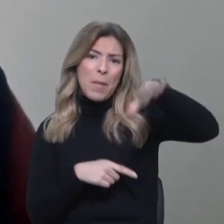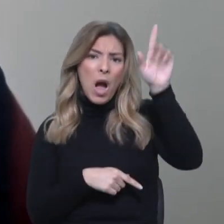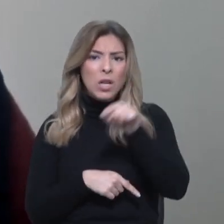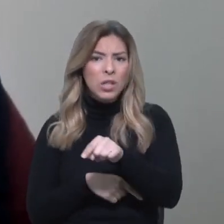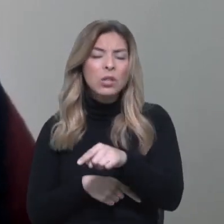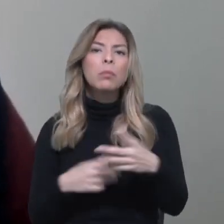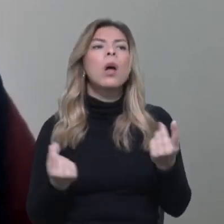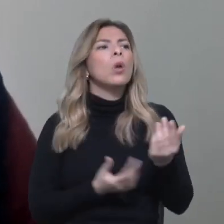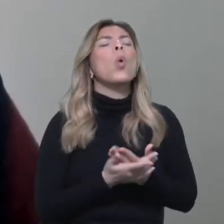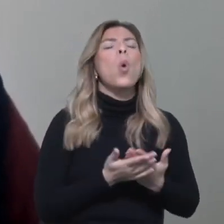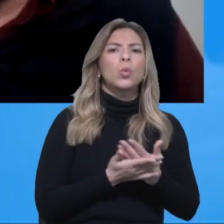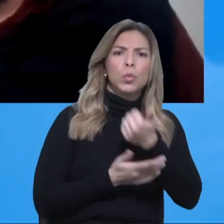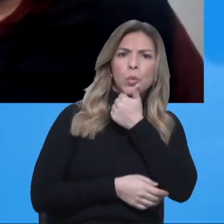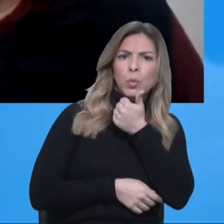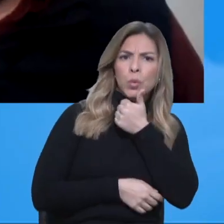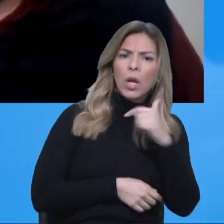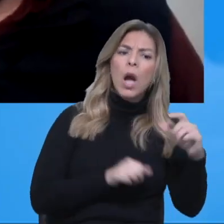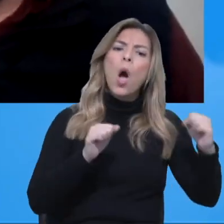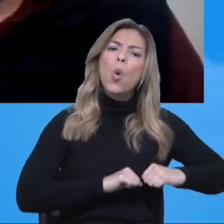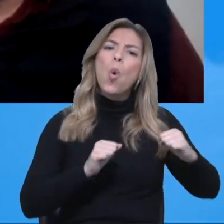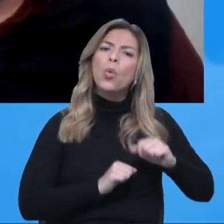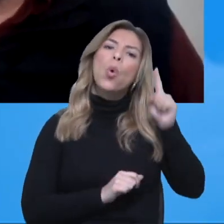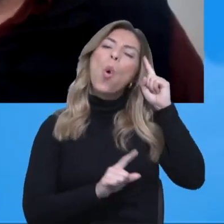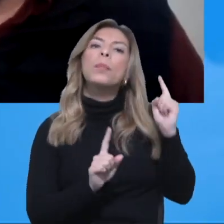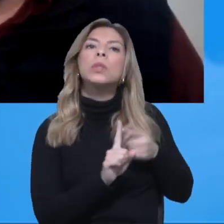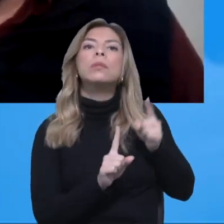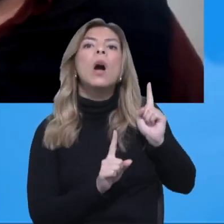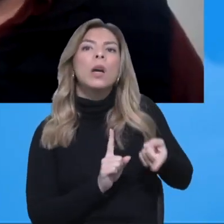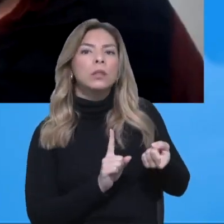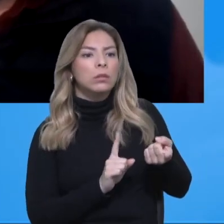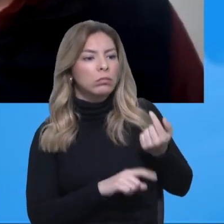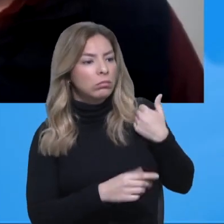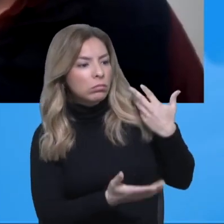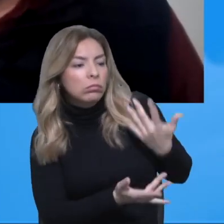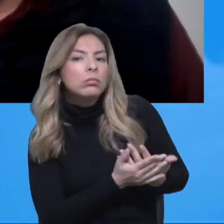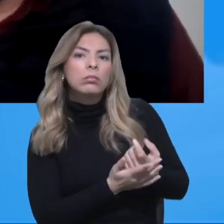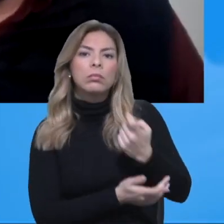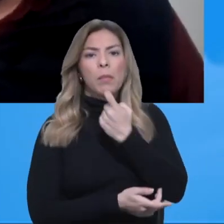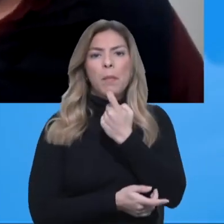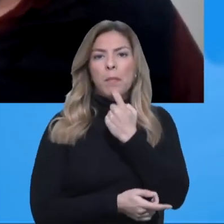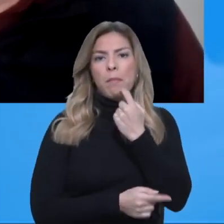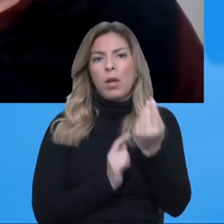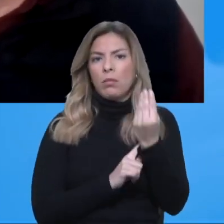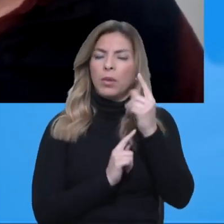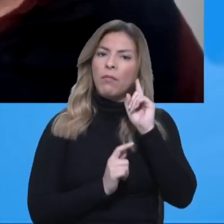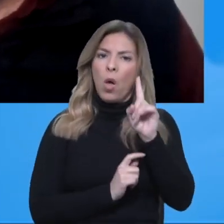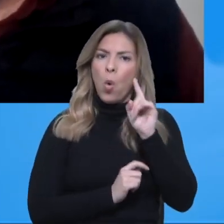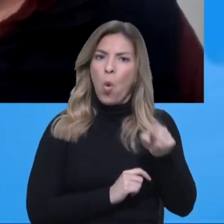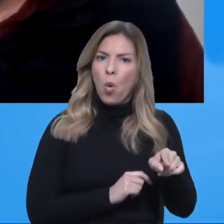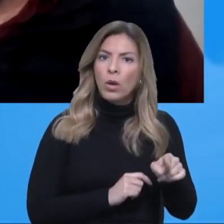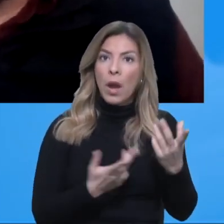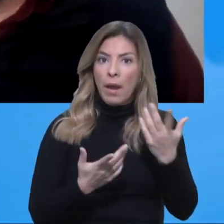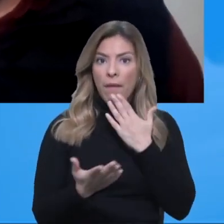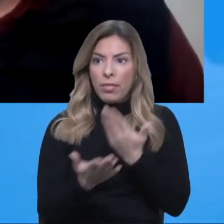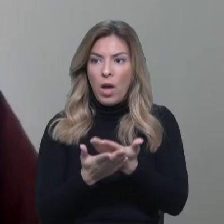negócios? O que quer dizer este acordo de que se fala nas últimas horas sobre os minerais? Será que que é apenas uma forma de comprar a paz